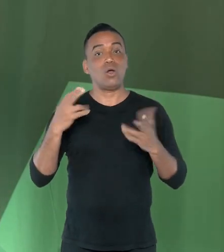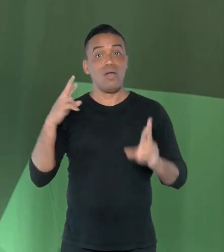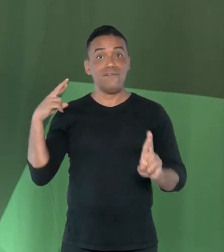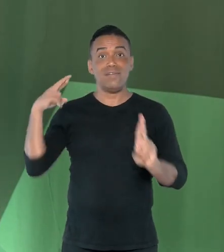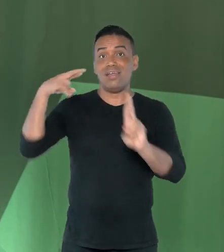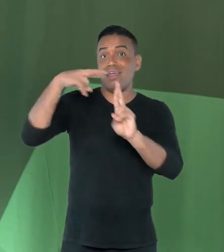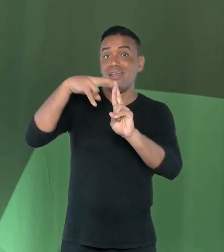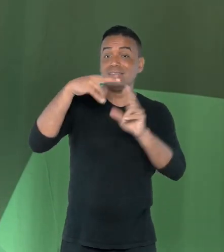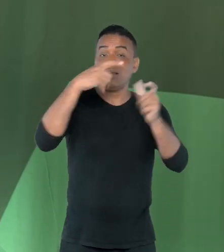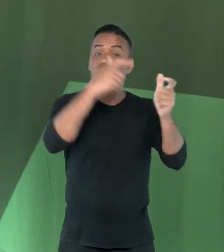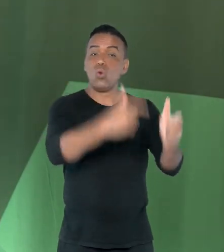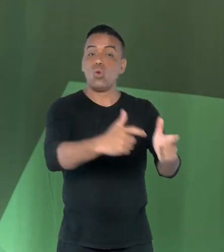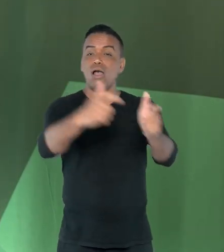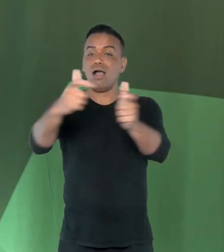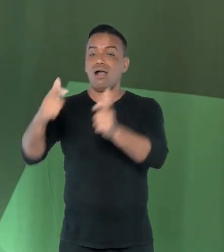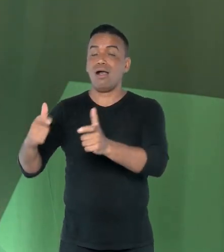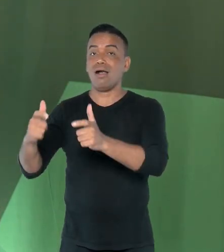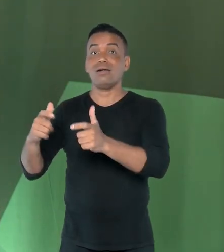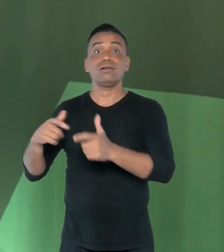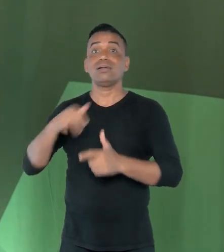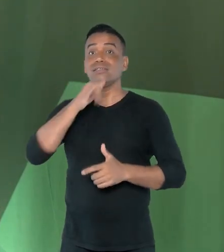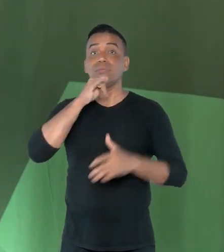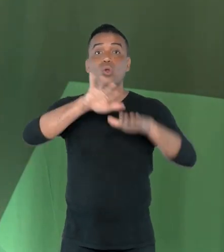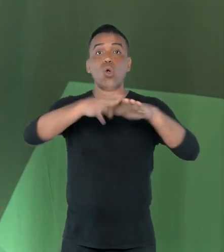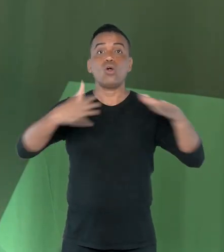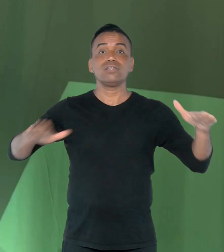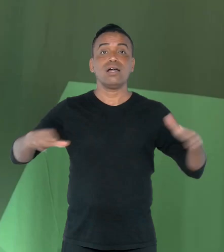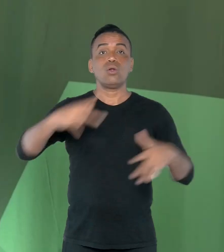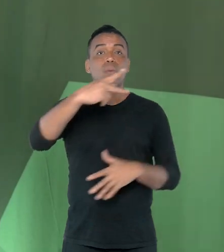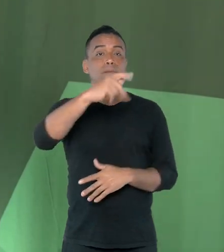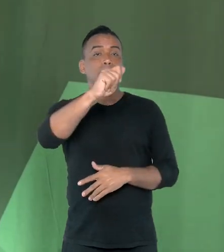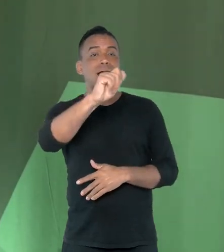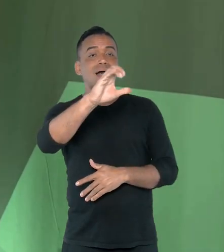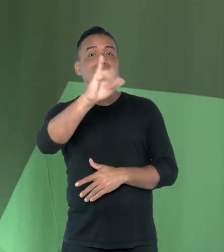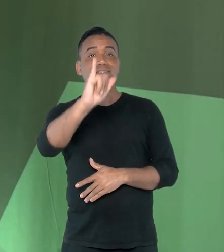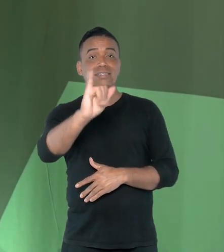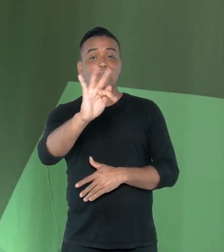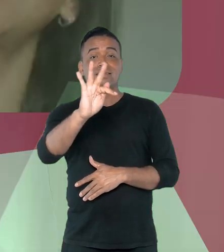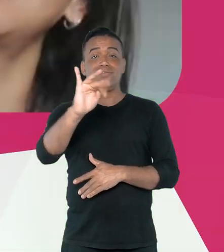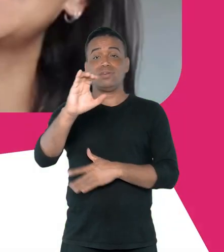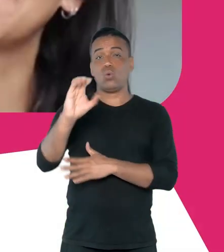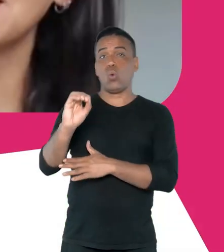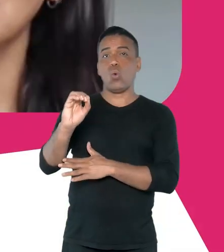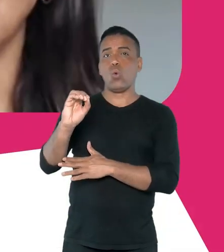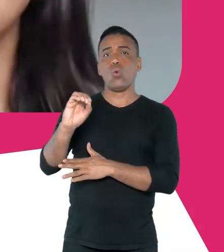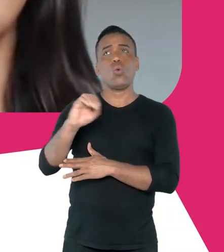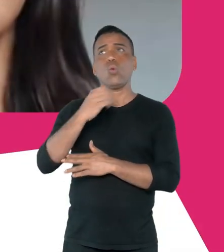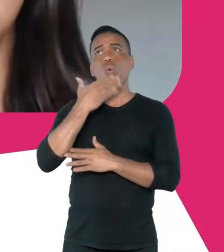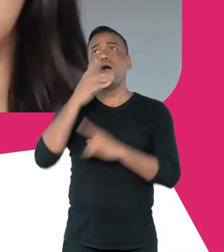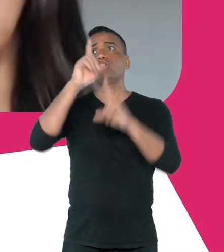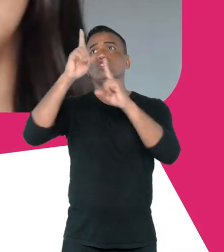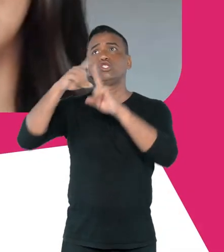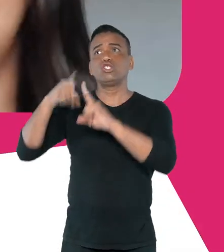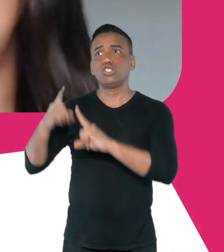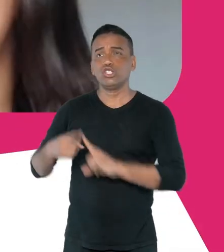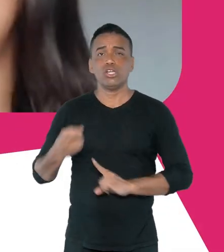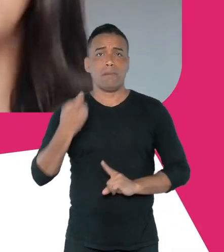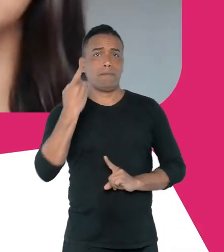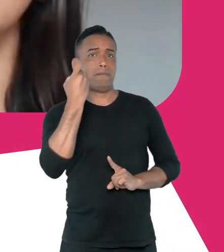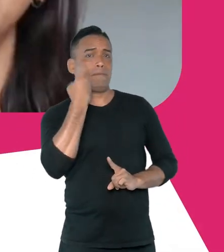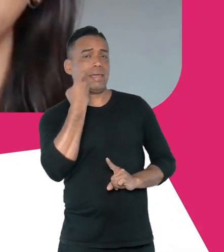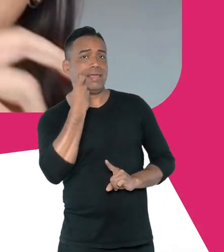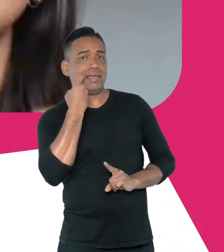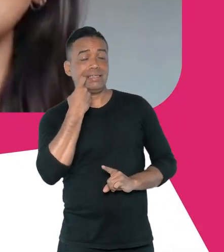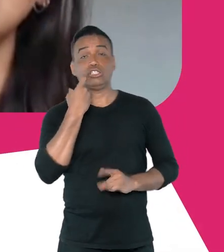lugares, né? O que tem no Oceano Pacífico? Quais são os peixes que tem lá? Quais são os animais que tem